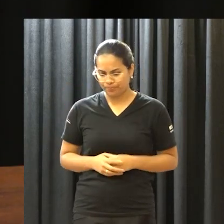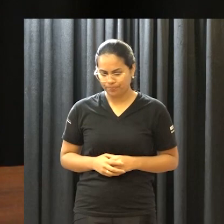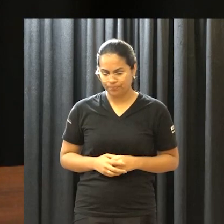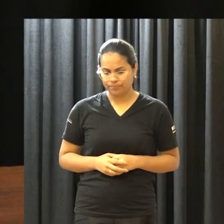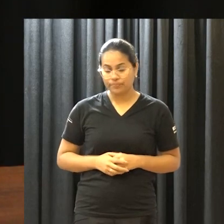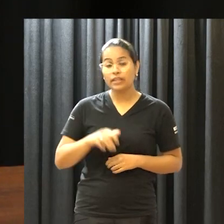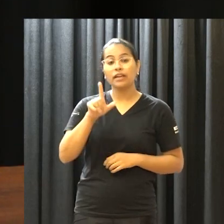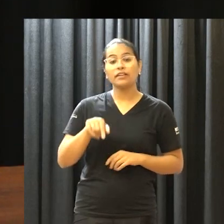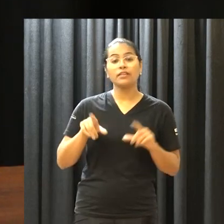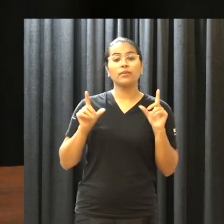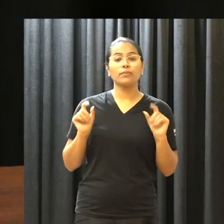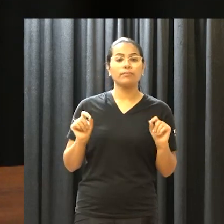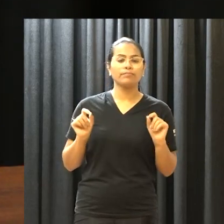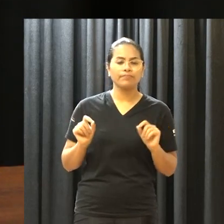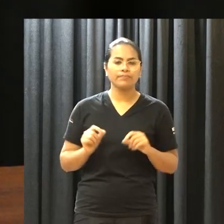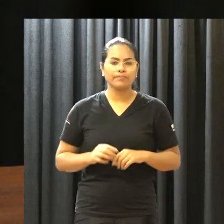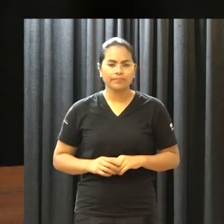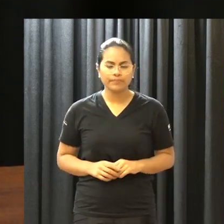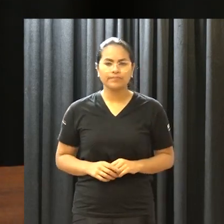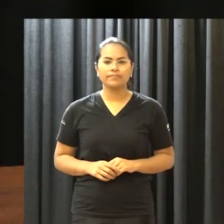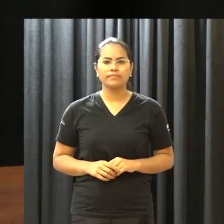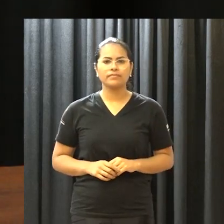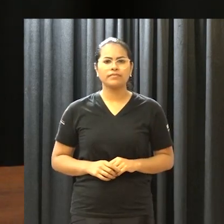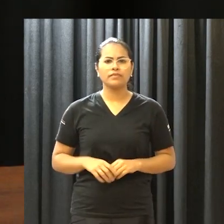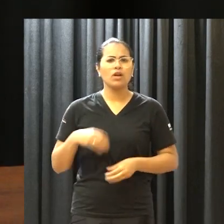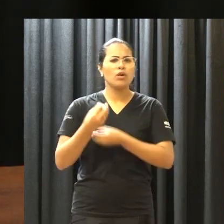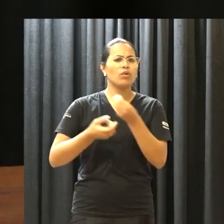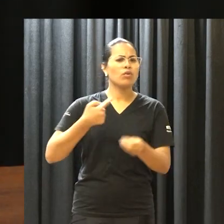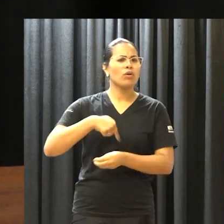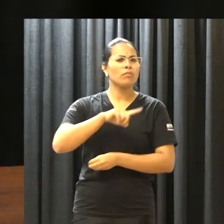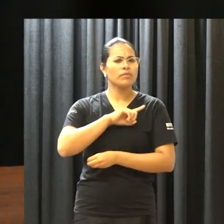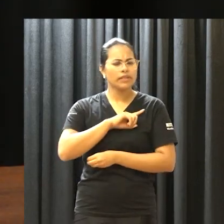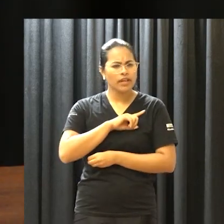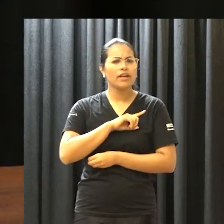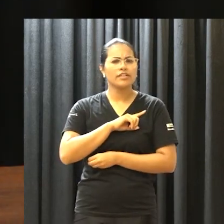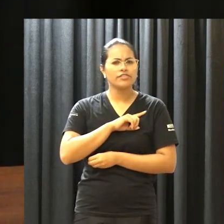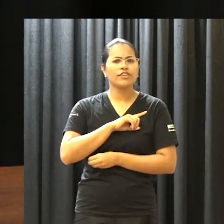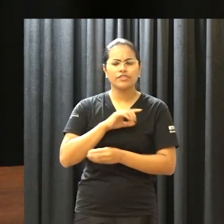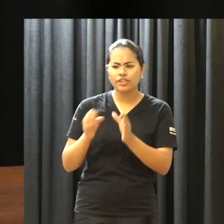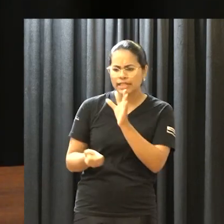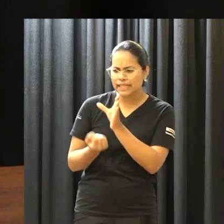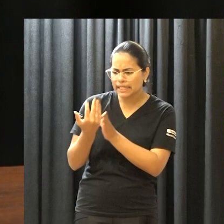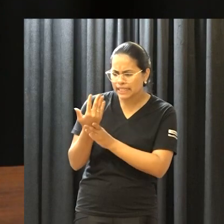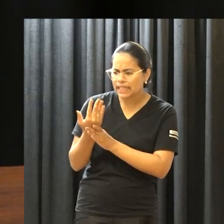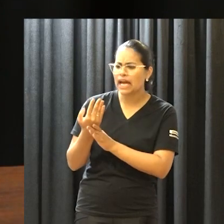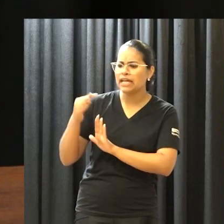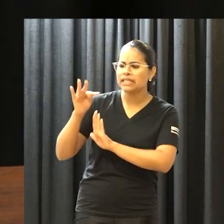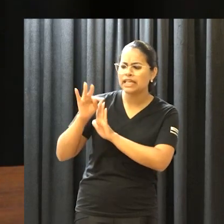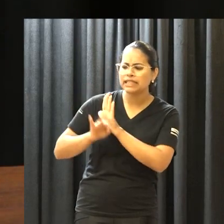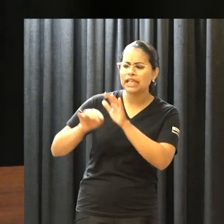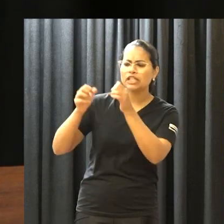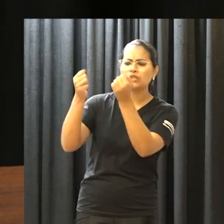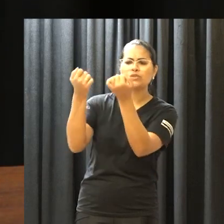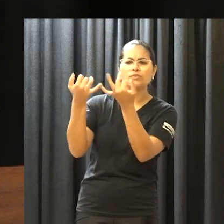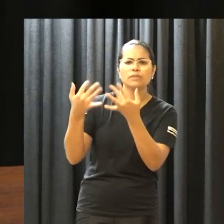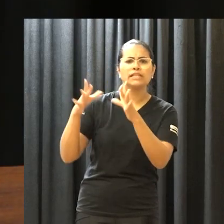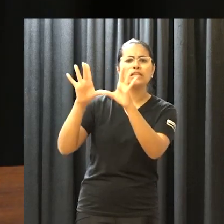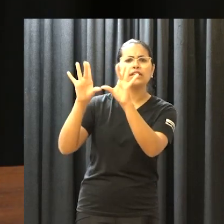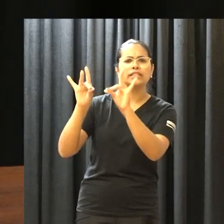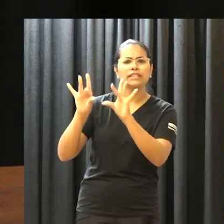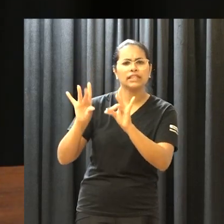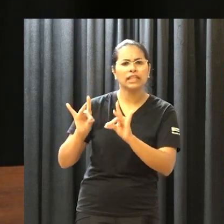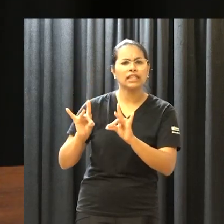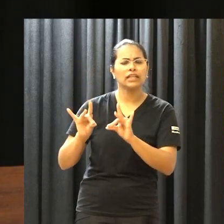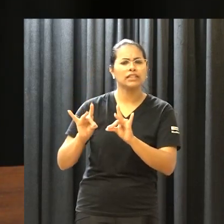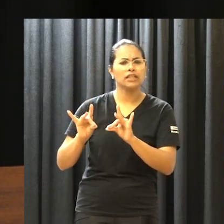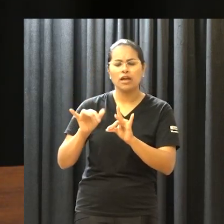que é o seguinte... Como que a gente materializaria, na escrita do e-book, a ideia do pesquisar com? Um